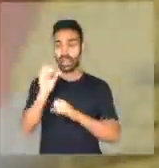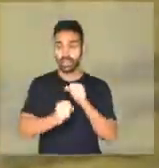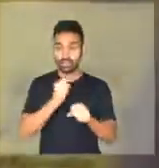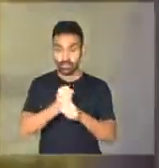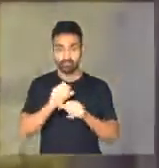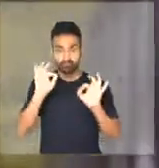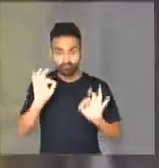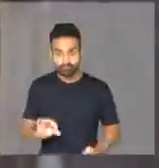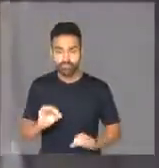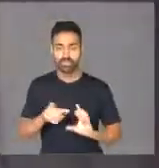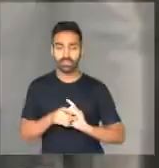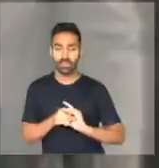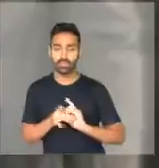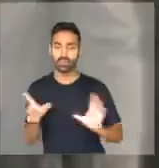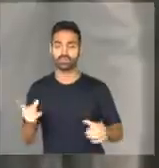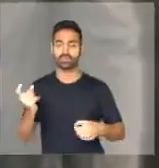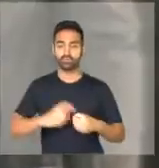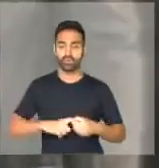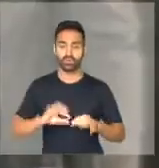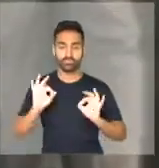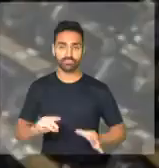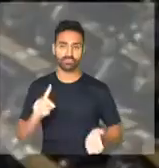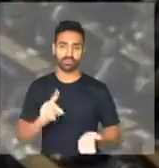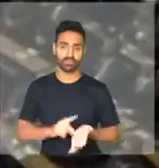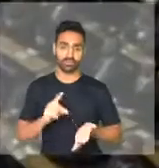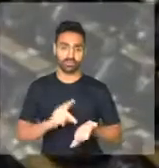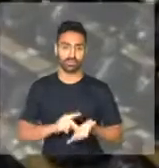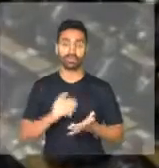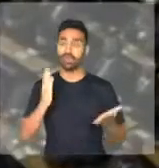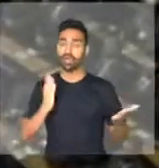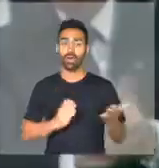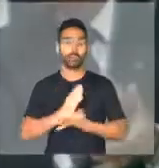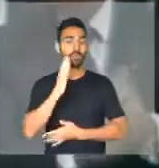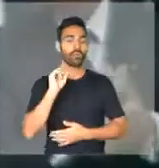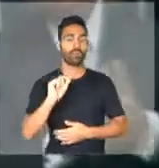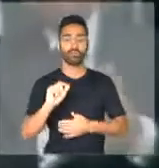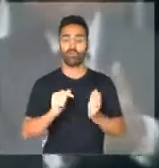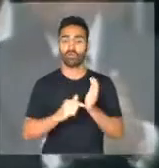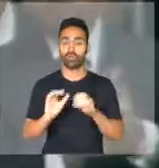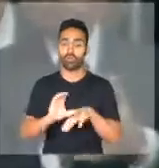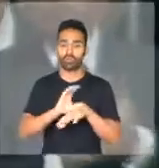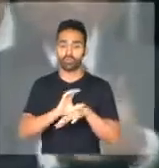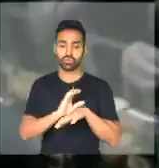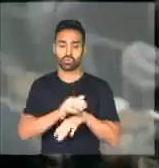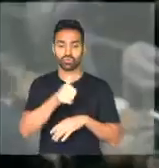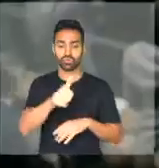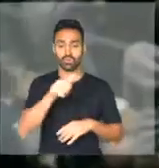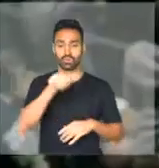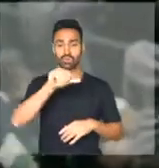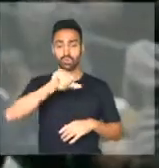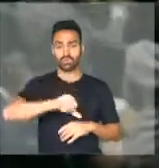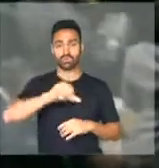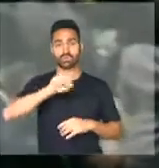a democracia se restabelecer de fato com a promulgação da Constituição de